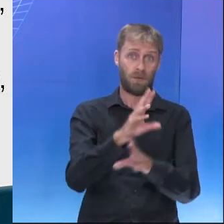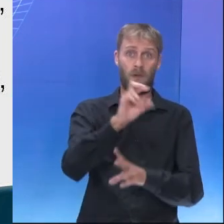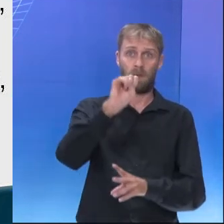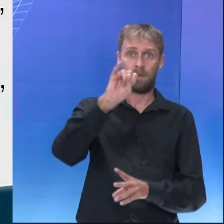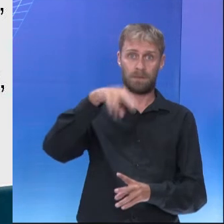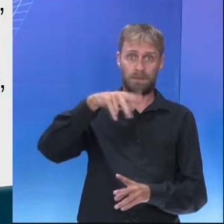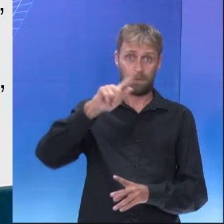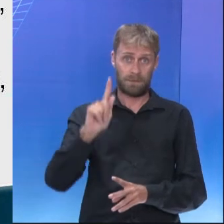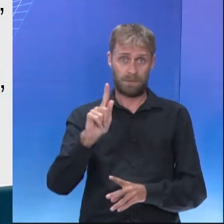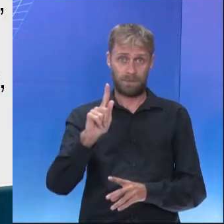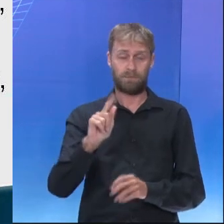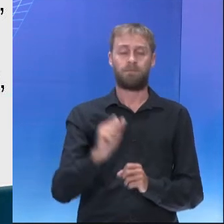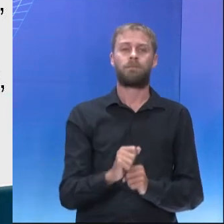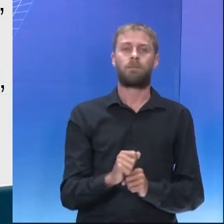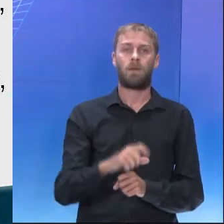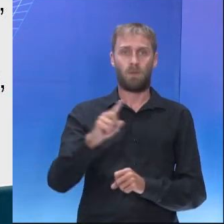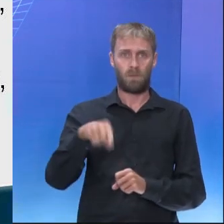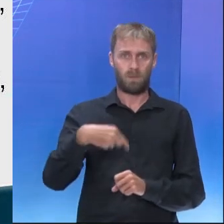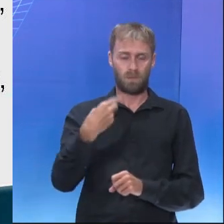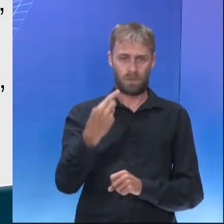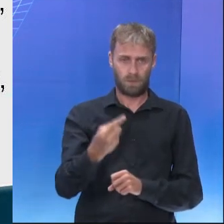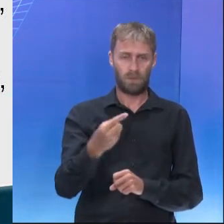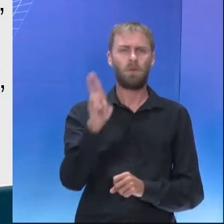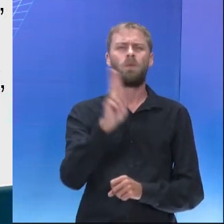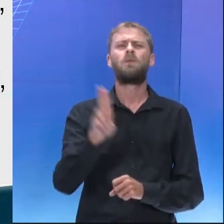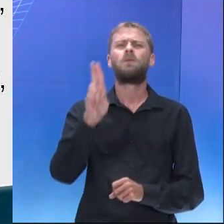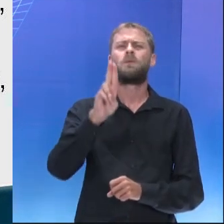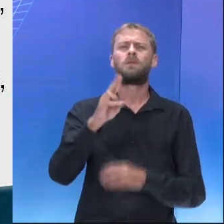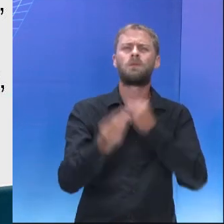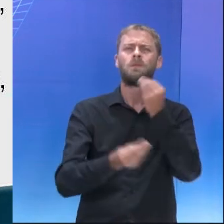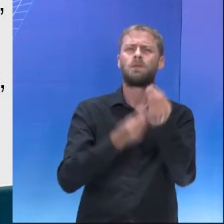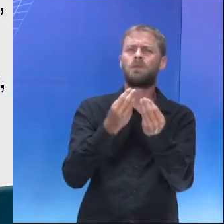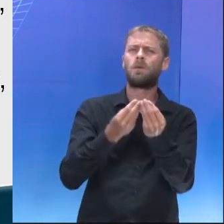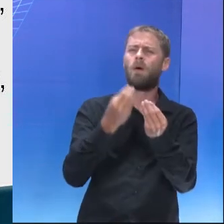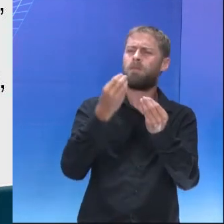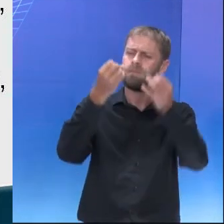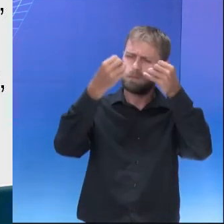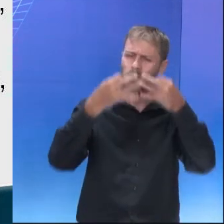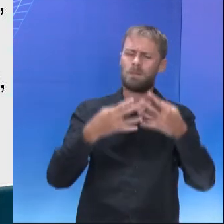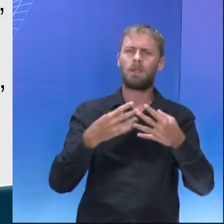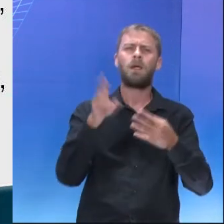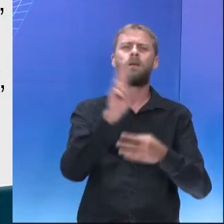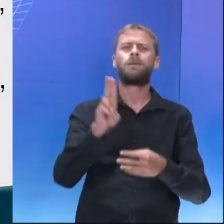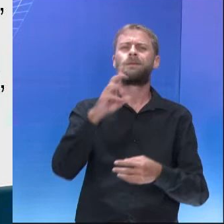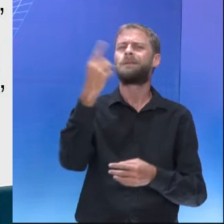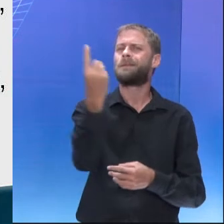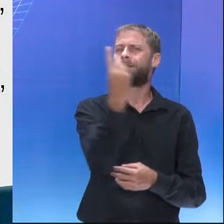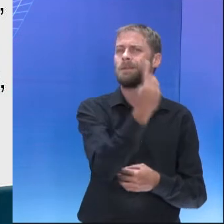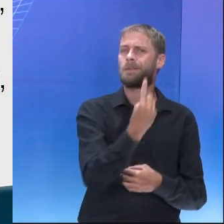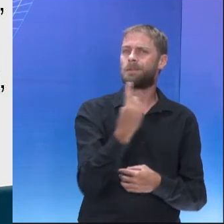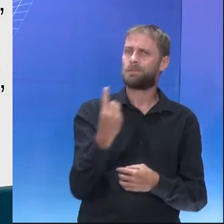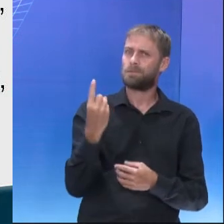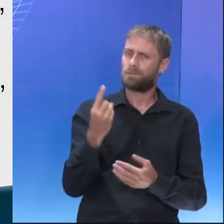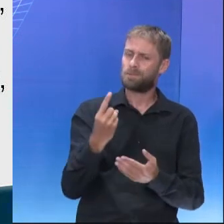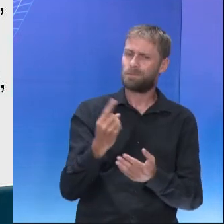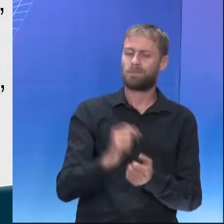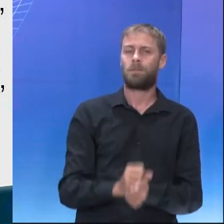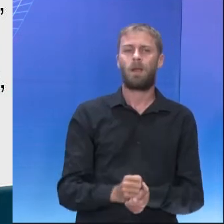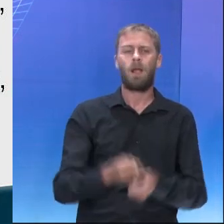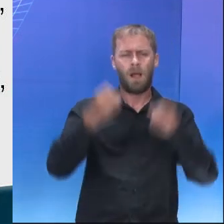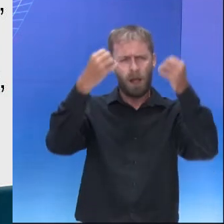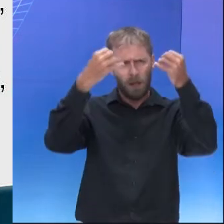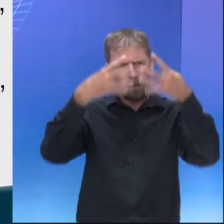Vamos ver o uso individual de cada um? Quando é que você usa o gerúndio e quando é que você usa o infinitivo? Para ficar